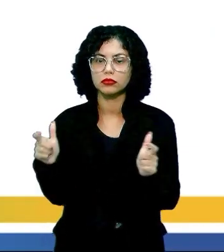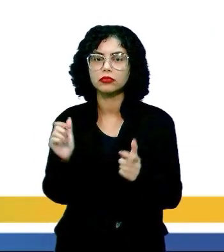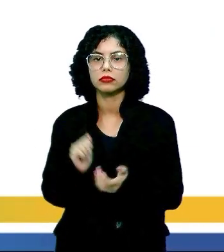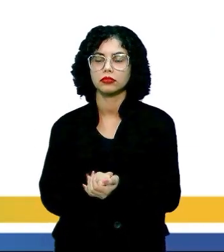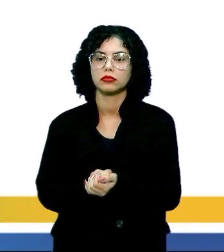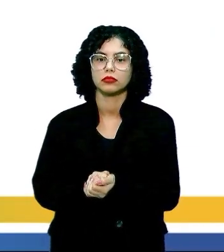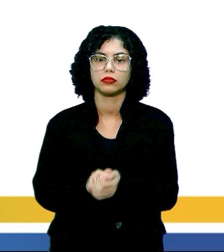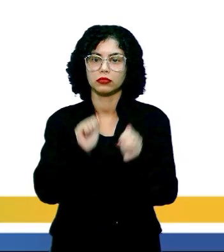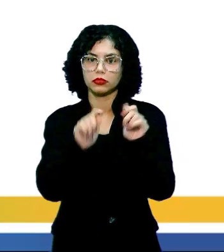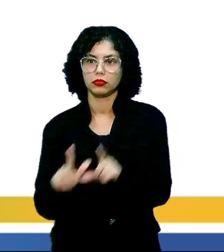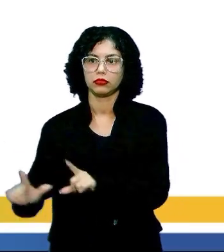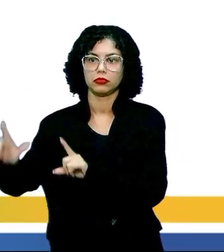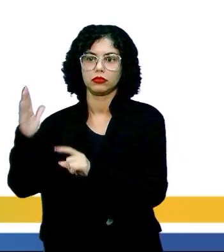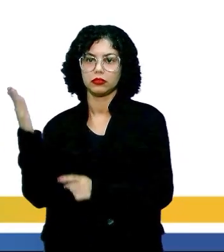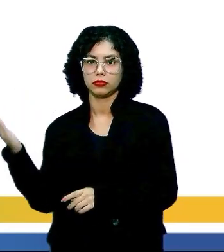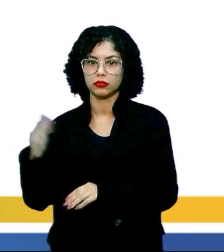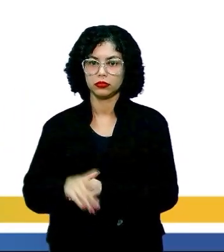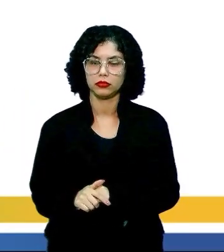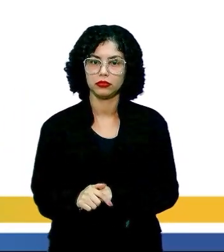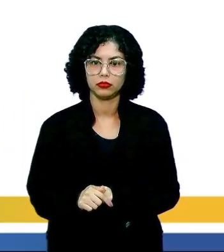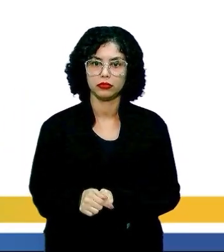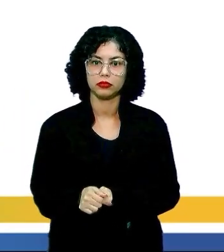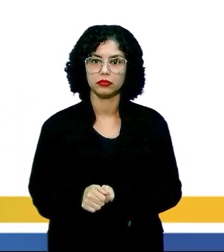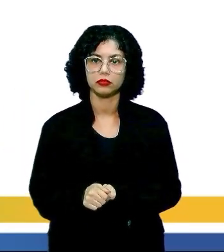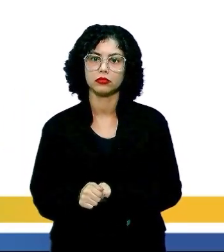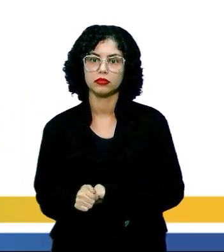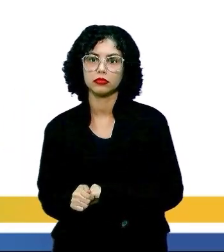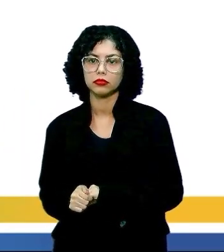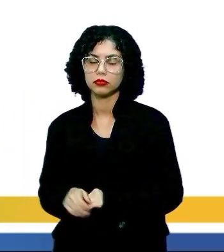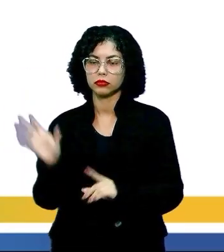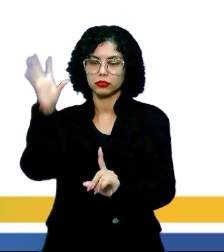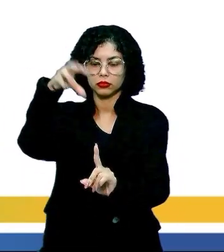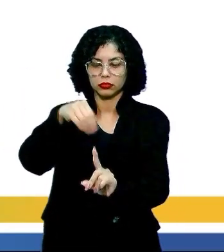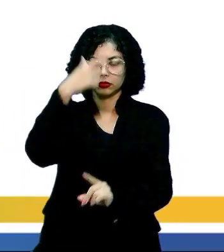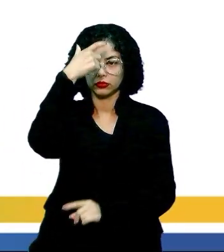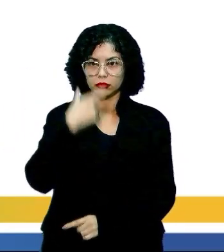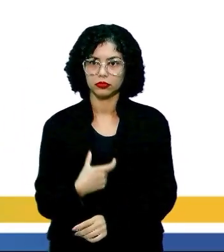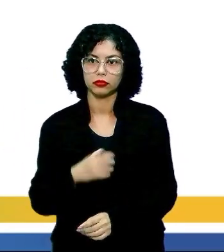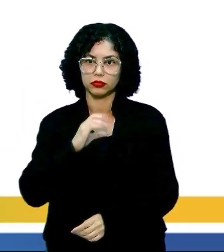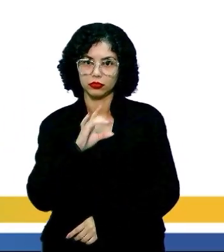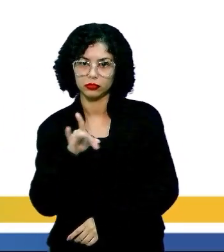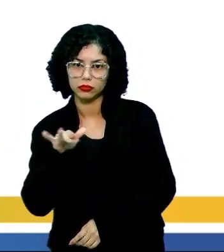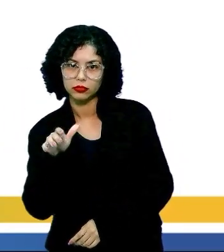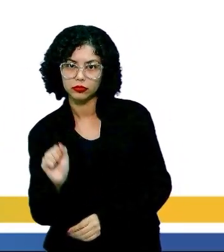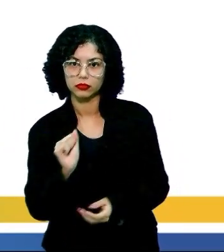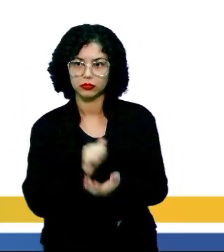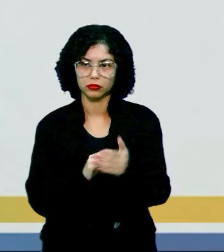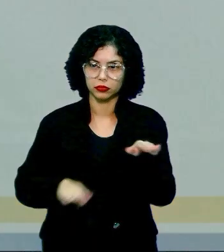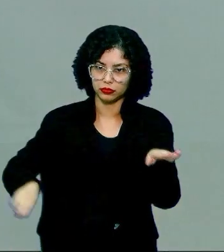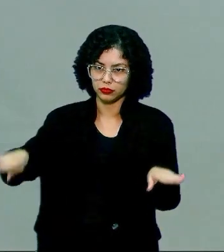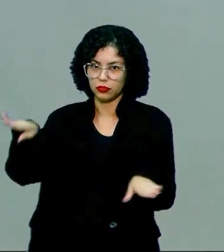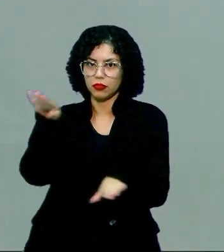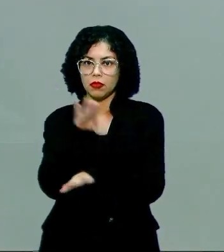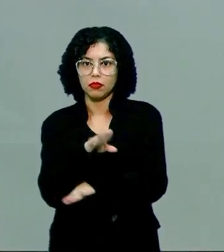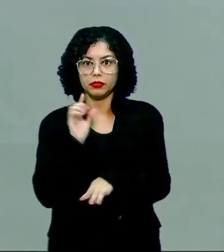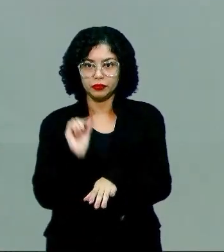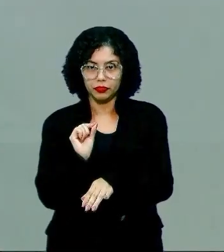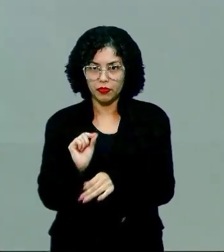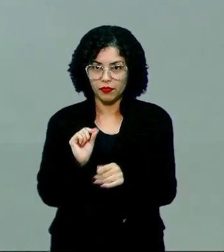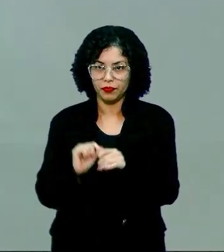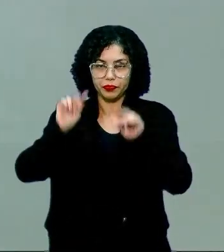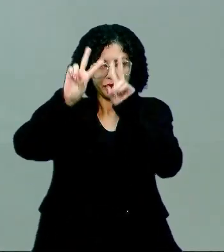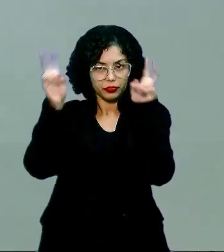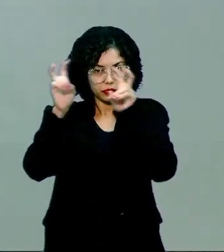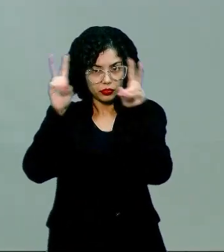deixa até voltar aqui para tela para vocês verem temos autonomia coeso soberania a gente